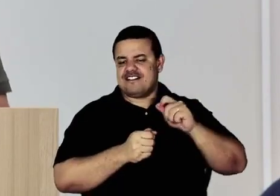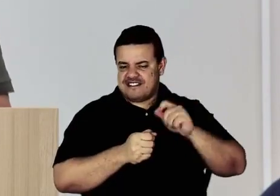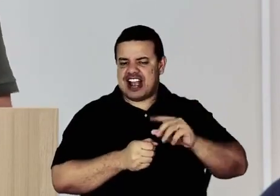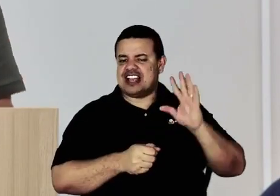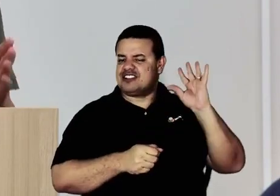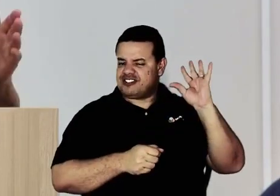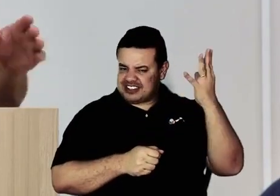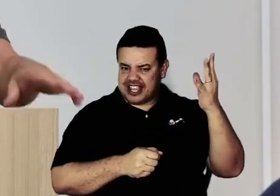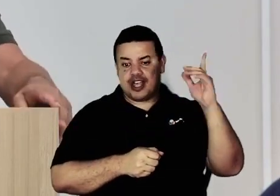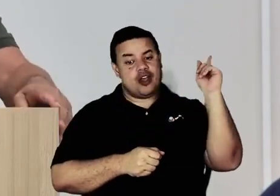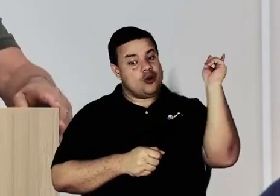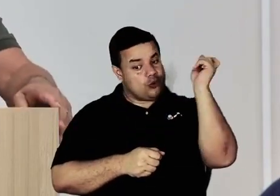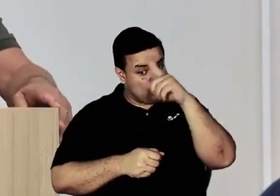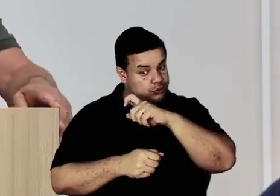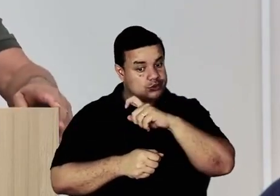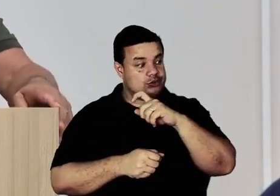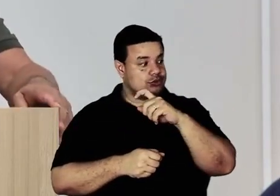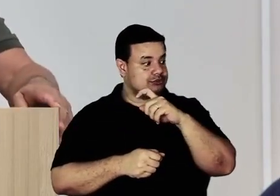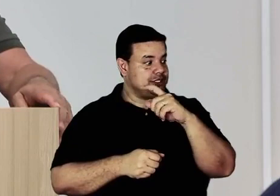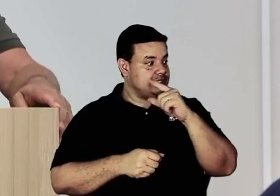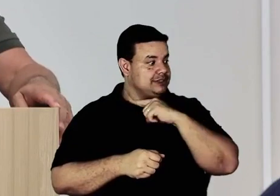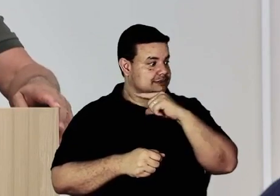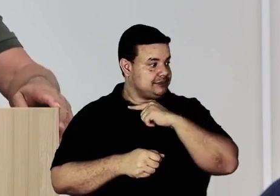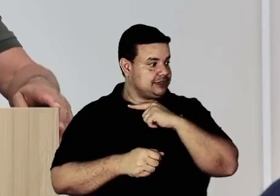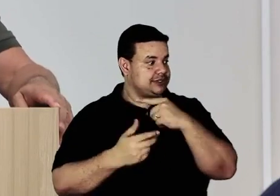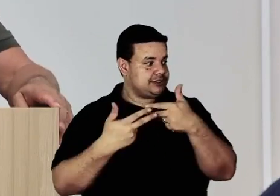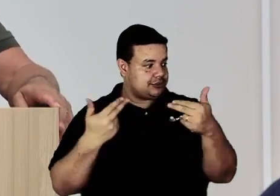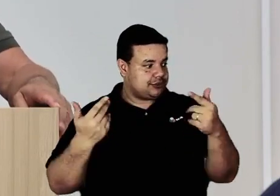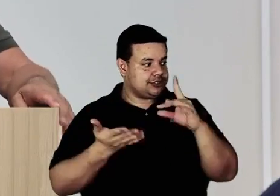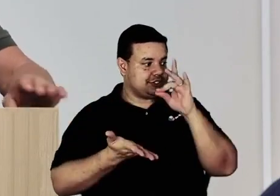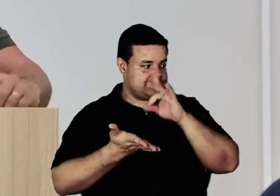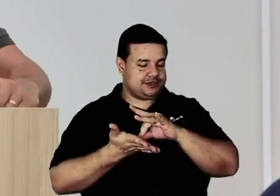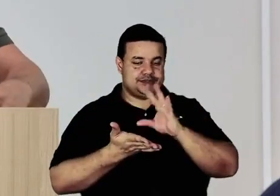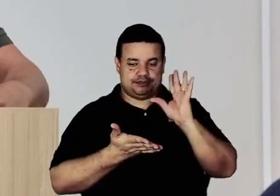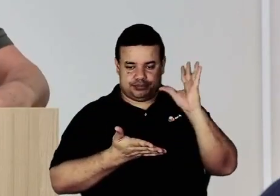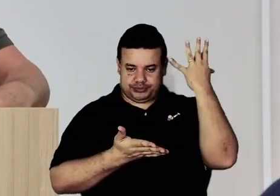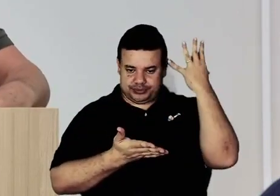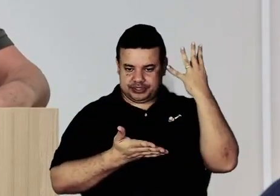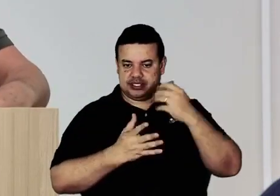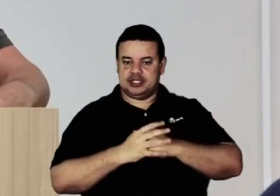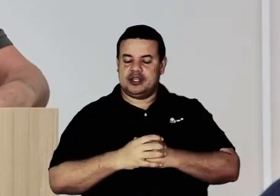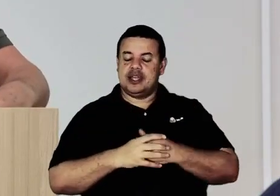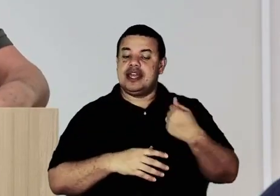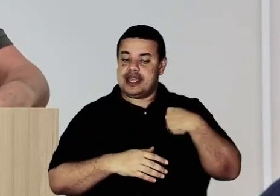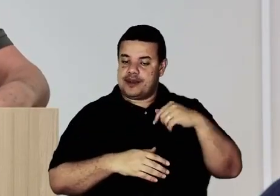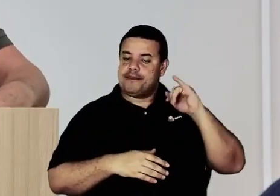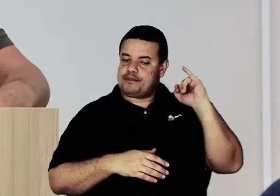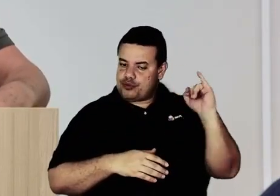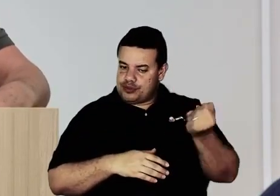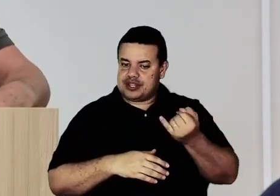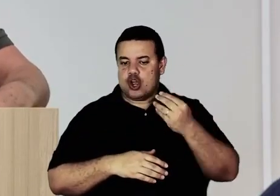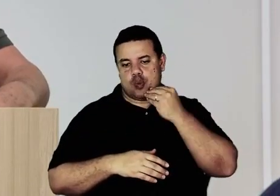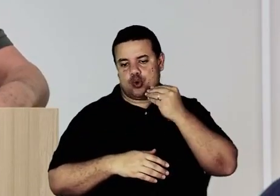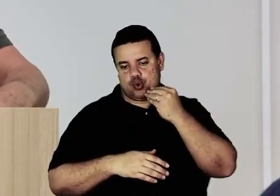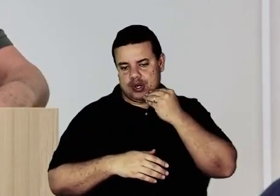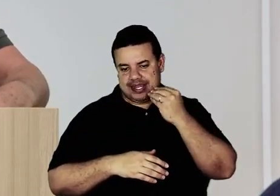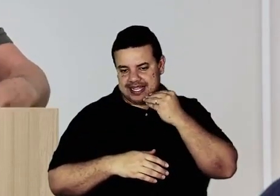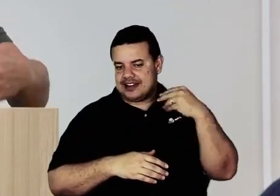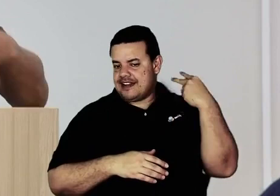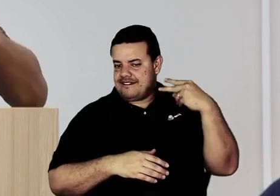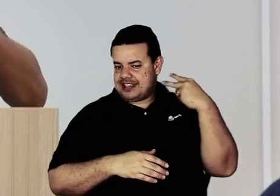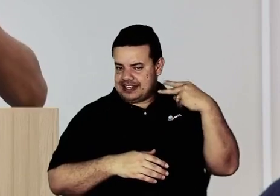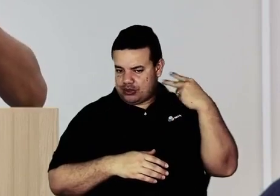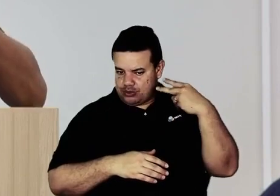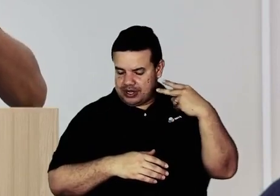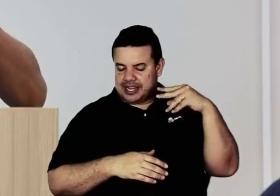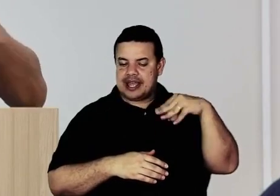e que as coisas aconteçam mesmo. Tá? Eu quero também aqui aproveitar a oportunidade, vereadora Mirelle, e parabenizar o